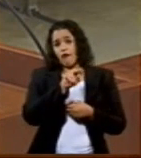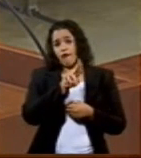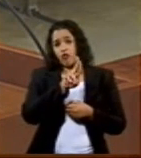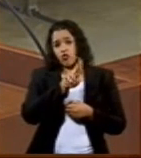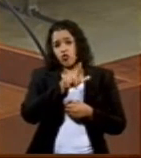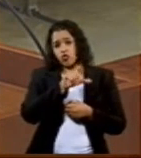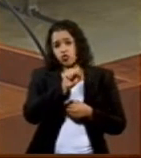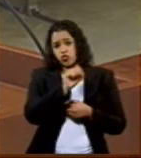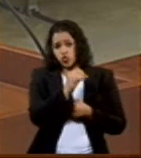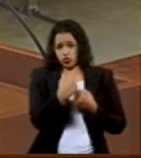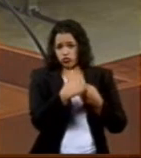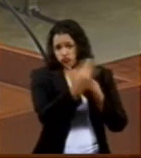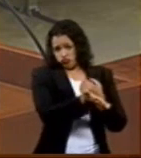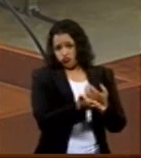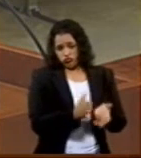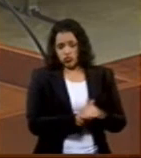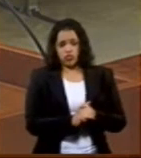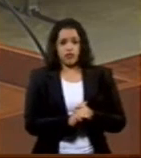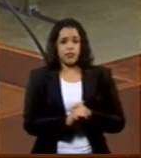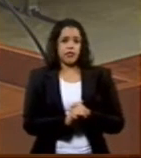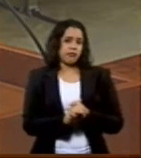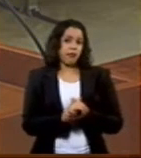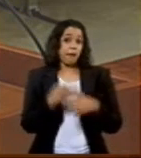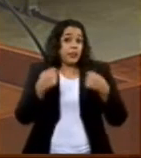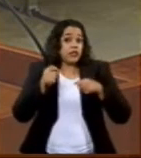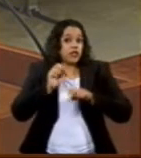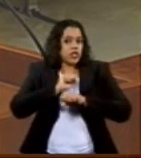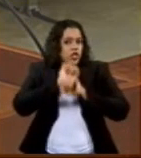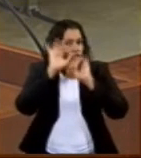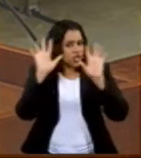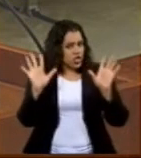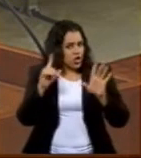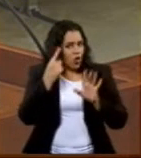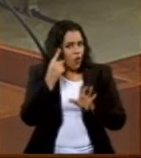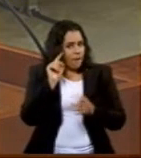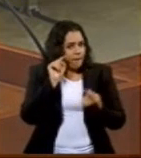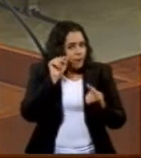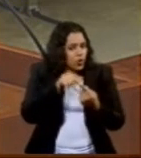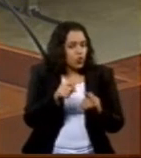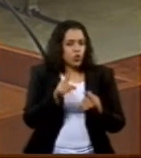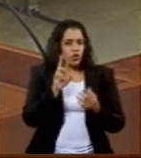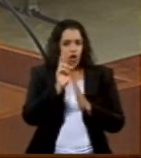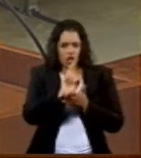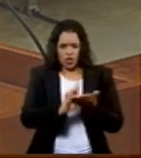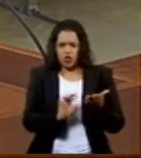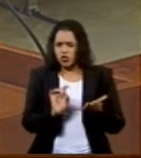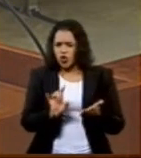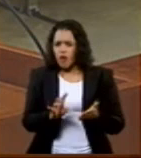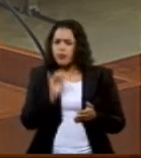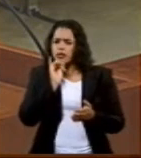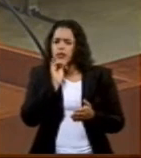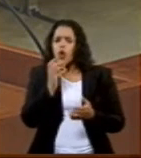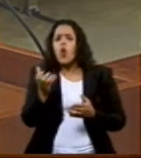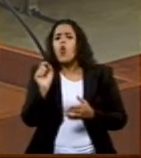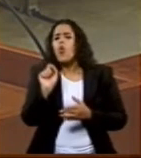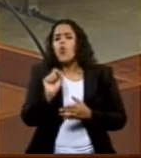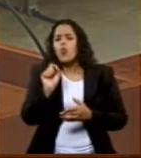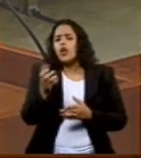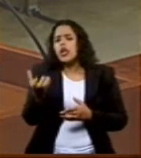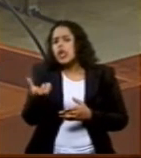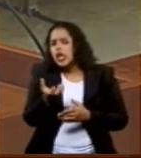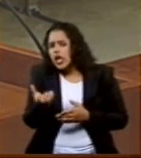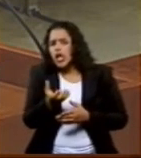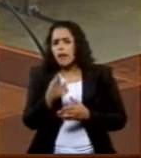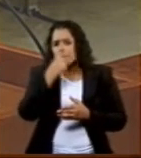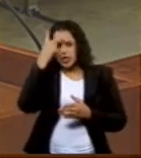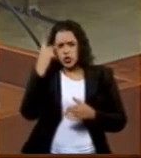todo respeito, ministro relator, me parece que precisava esclarecer um ponto do relatório apenas, é que o que pretendem